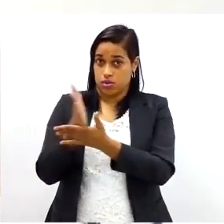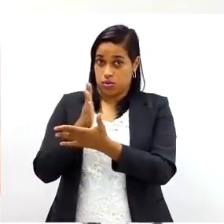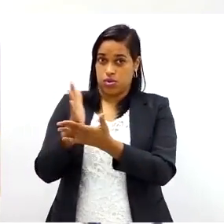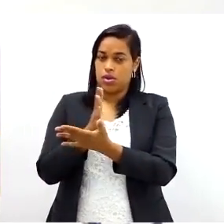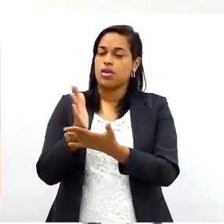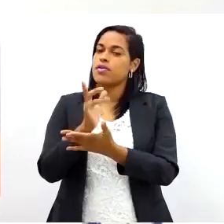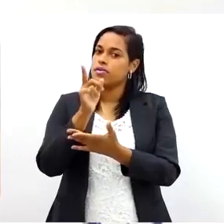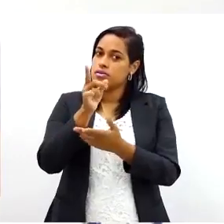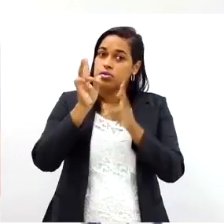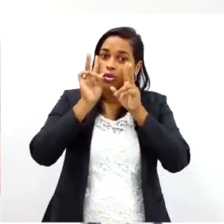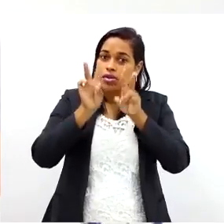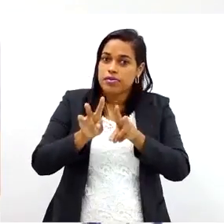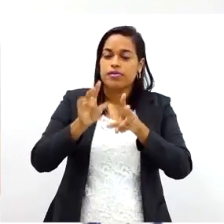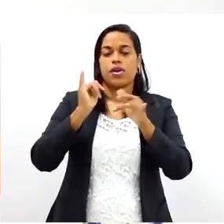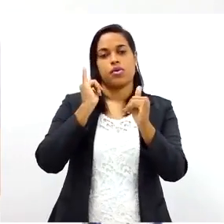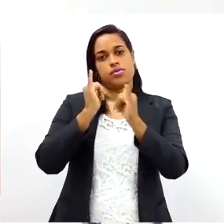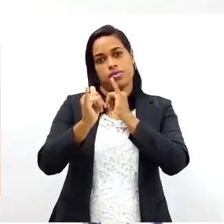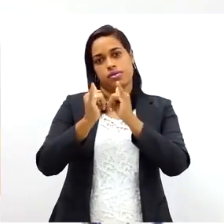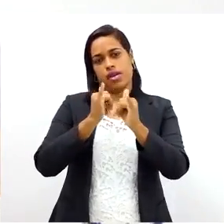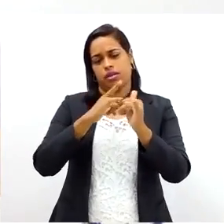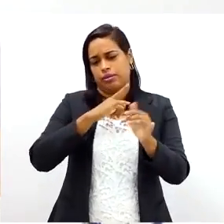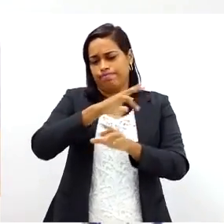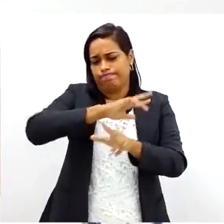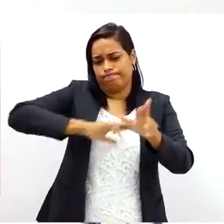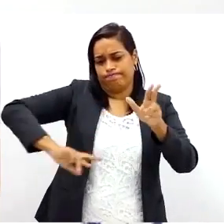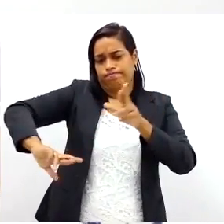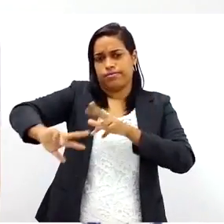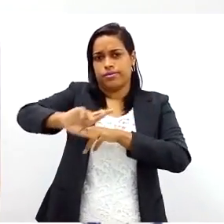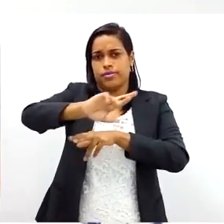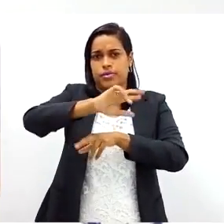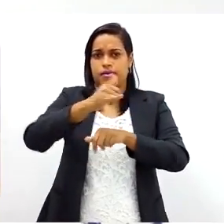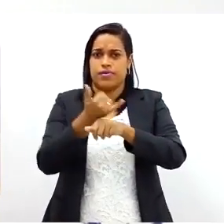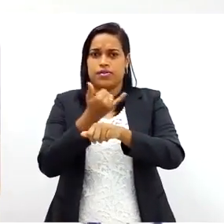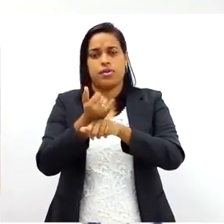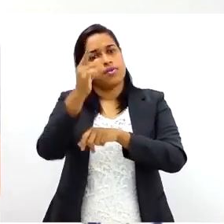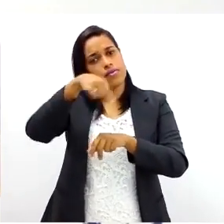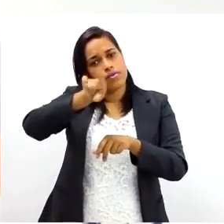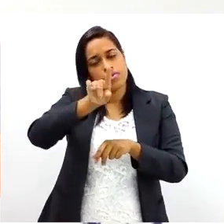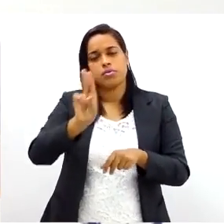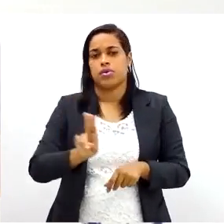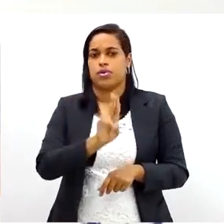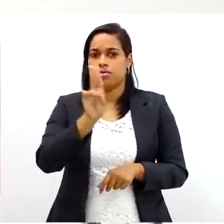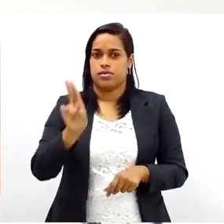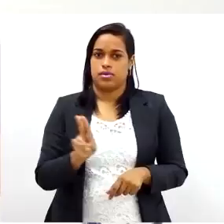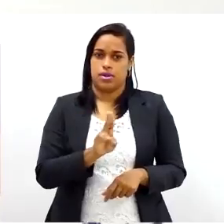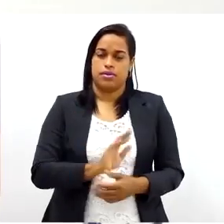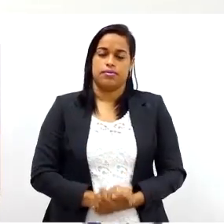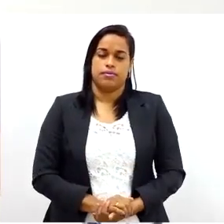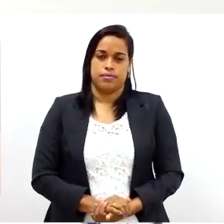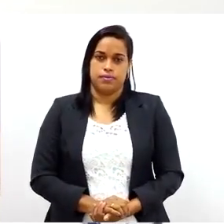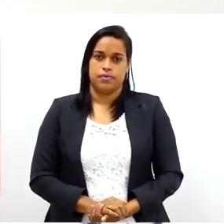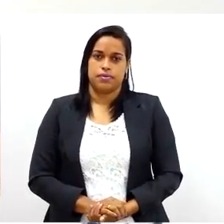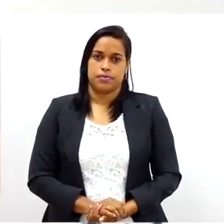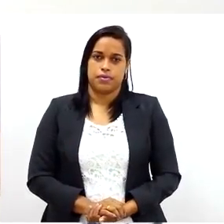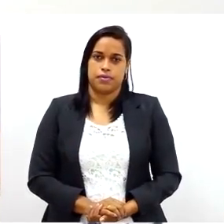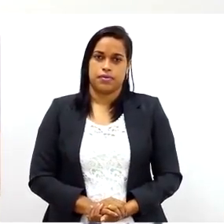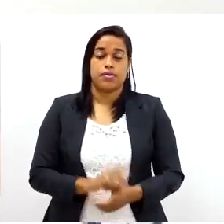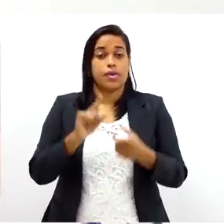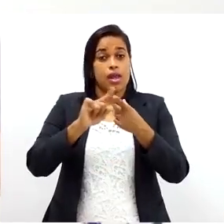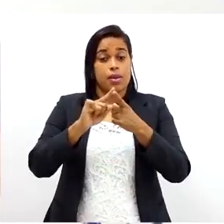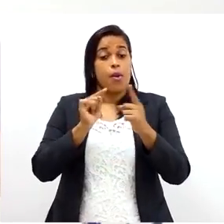vocês podem consultar um site que tem várias ferramentas que vocês podem fazer uso.